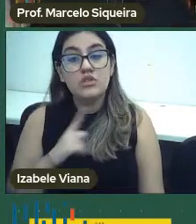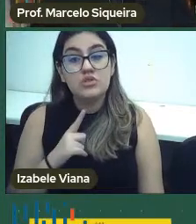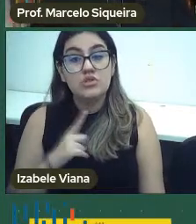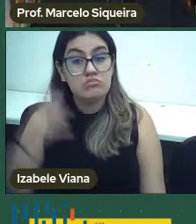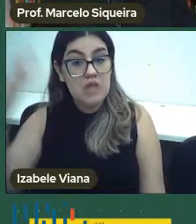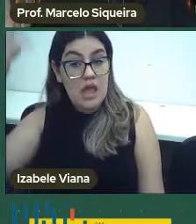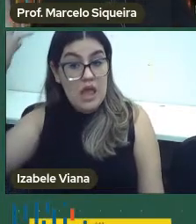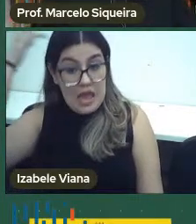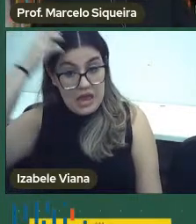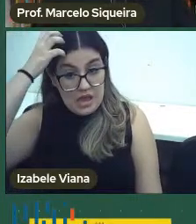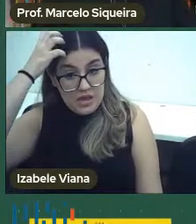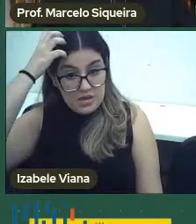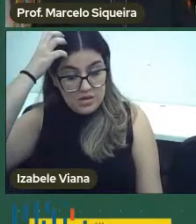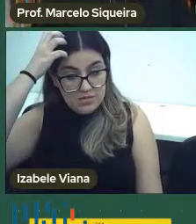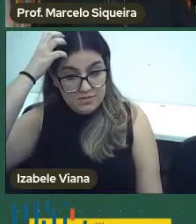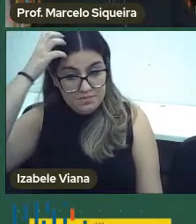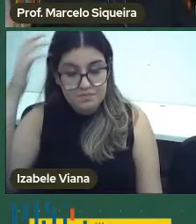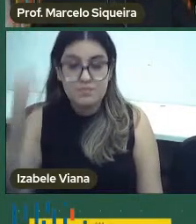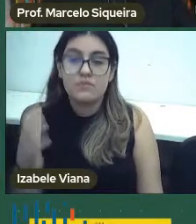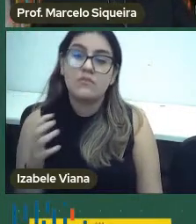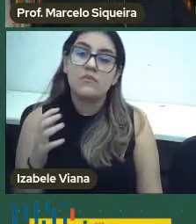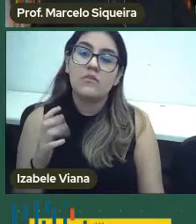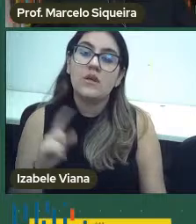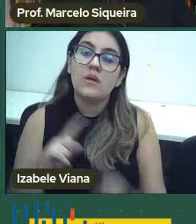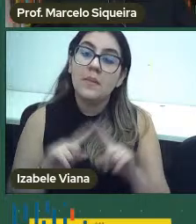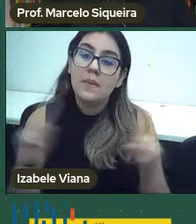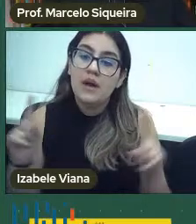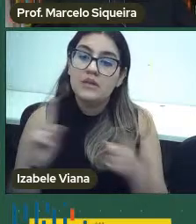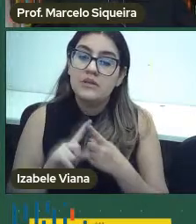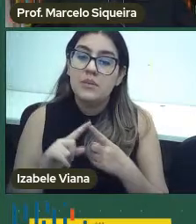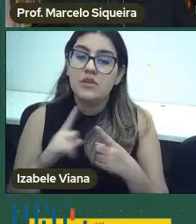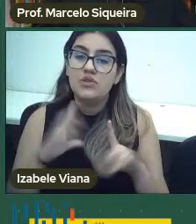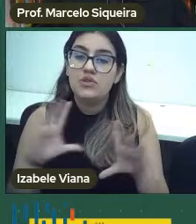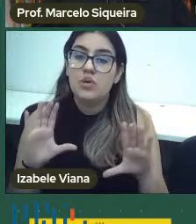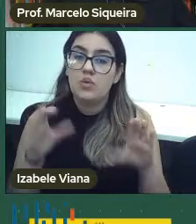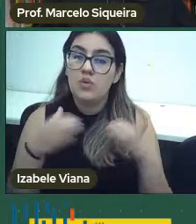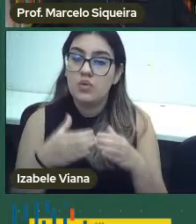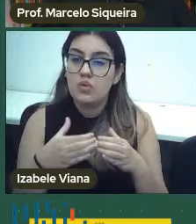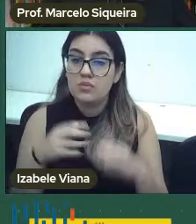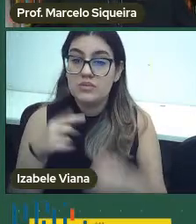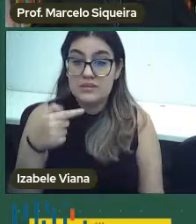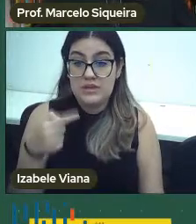local, mas havia também um grupo de